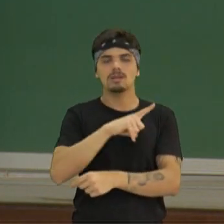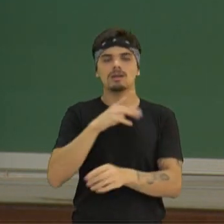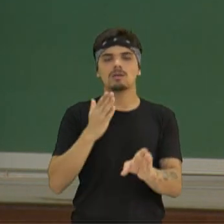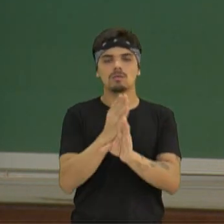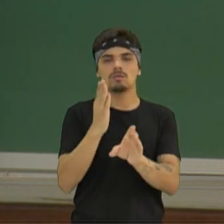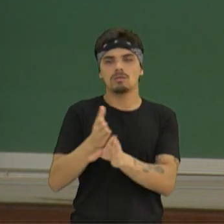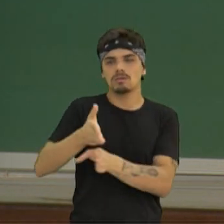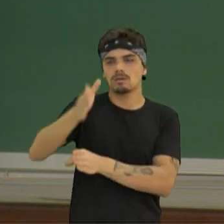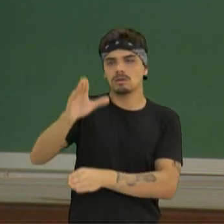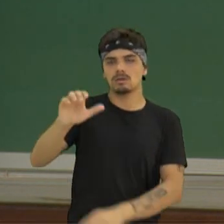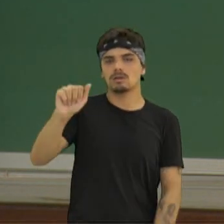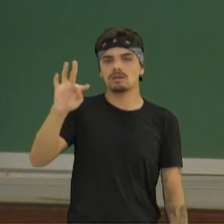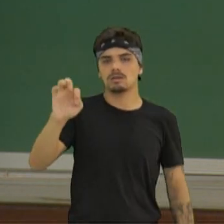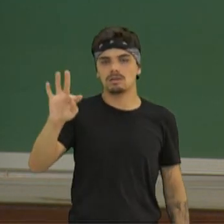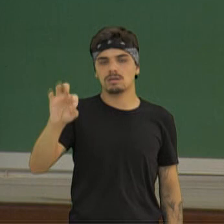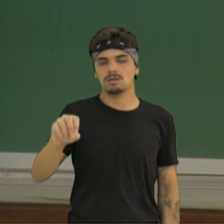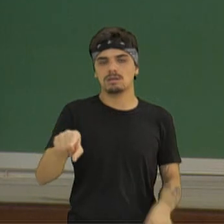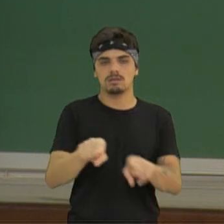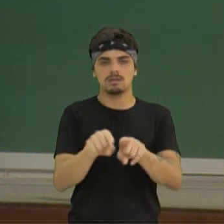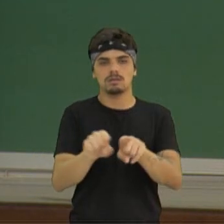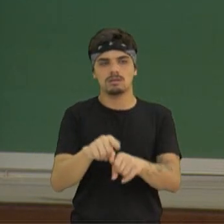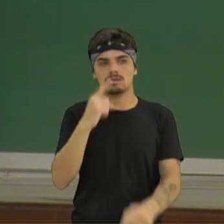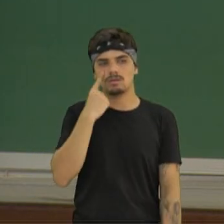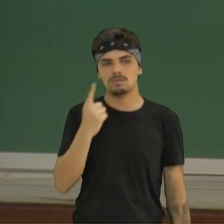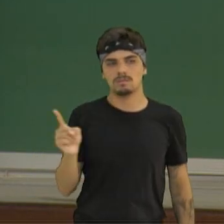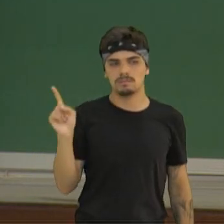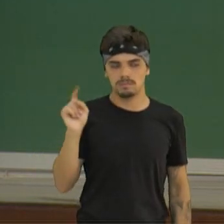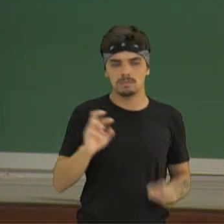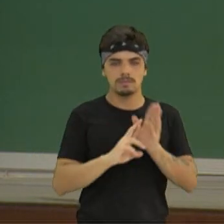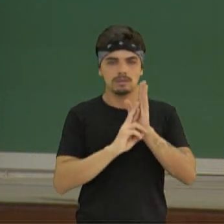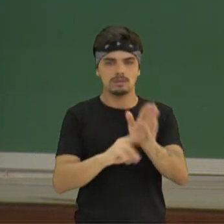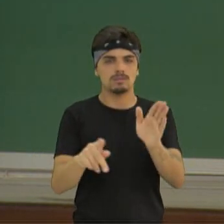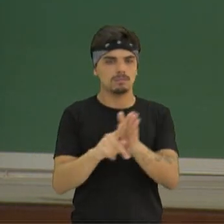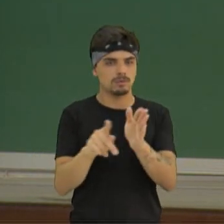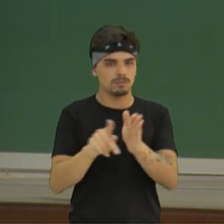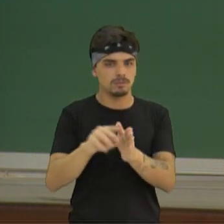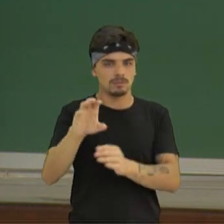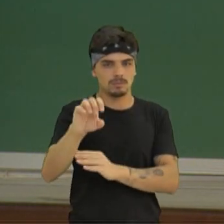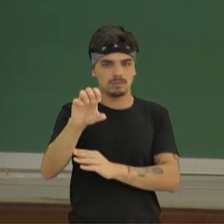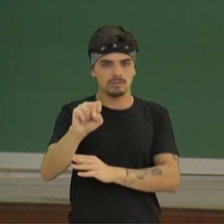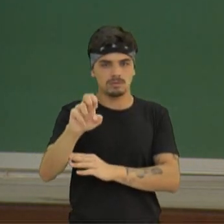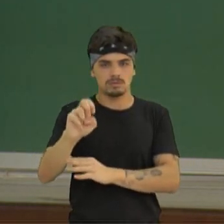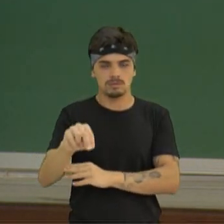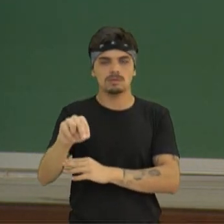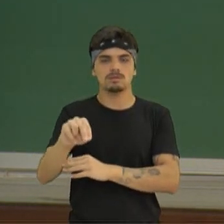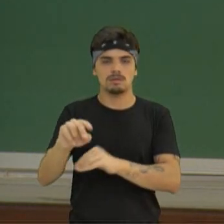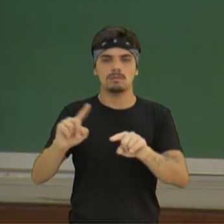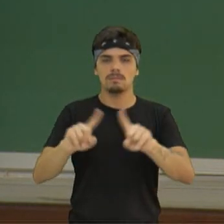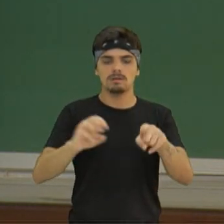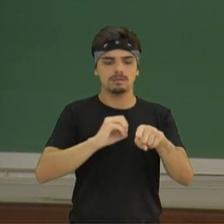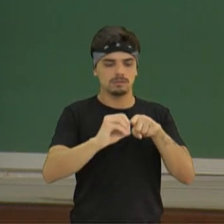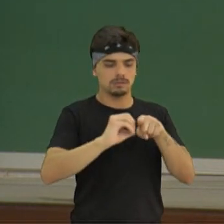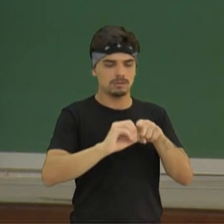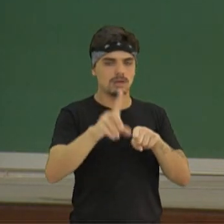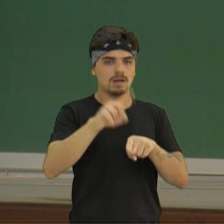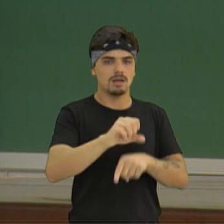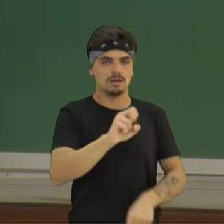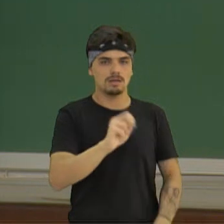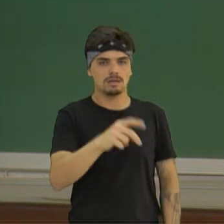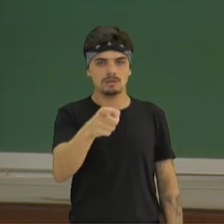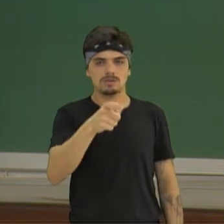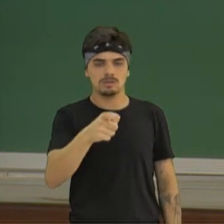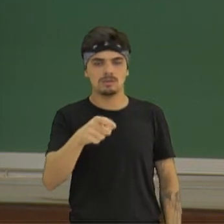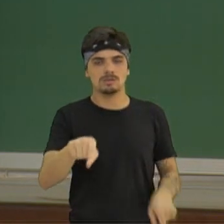cateto oposto, né? Seno e o cateto adjacente representado pelo cosseno. Então, a tangente é seno de x, a